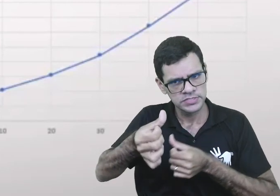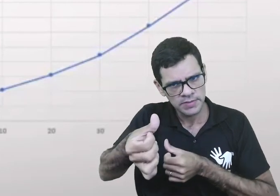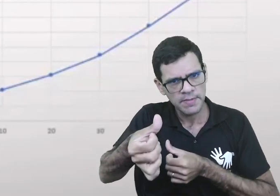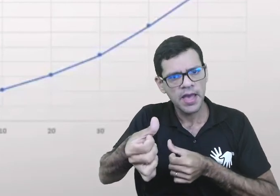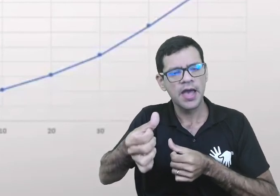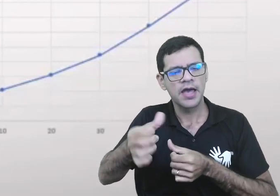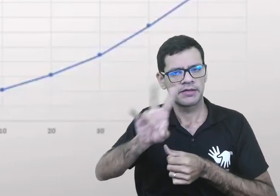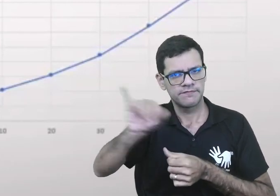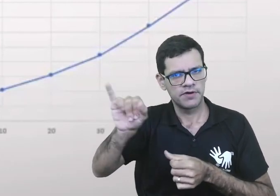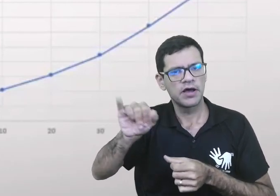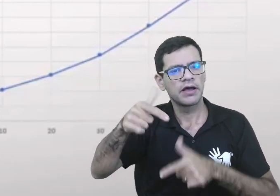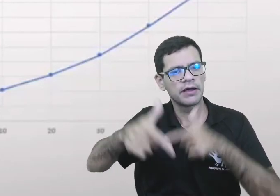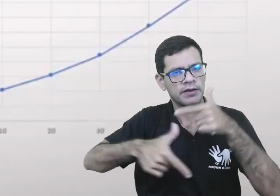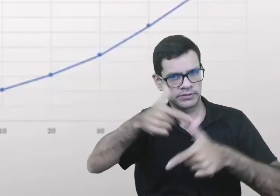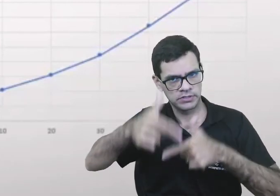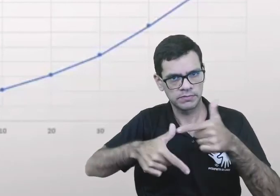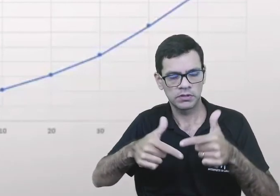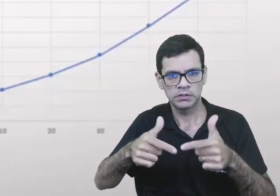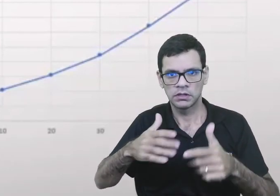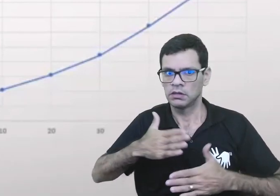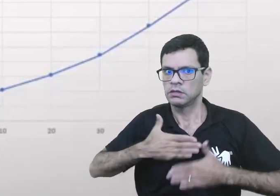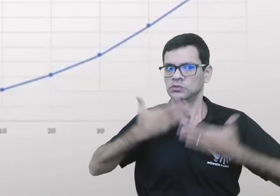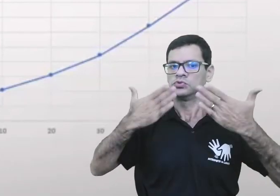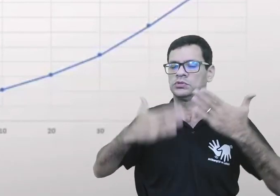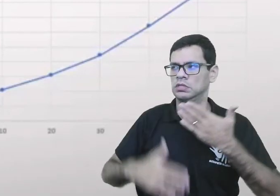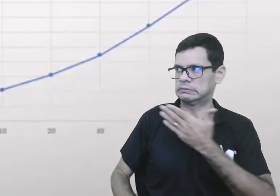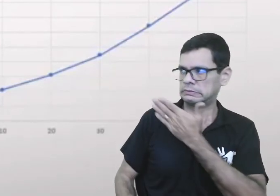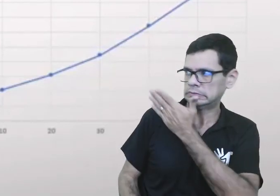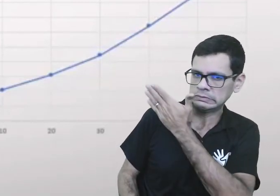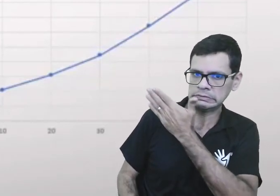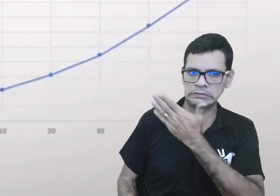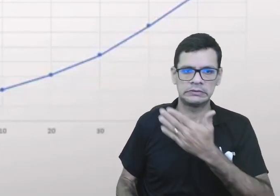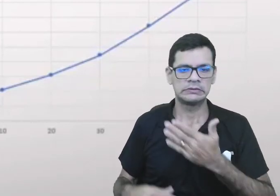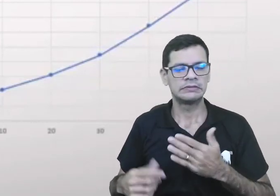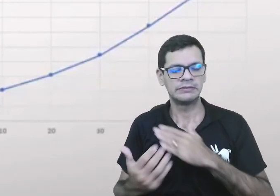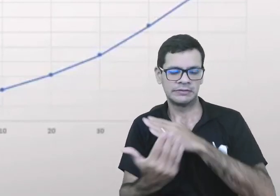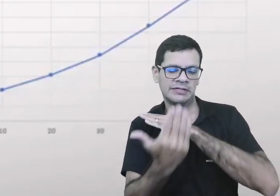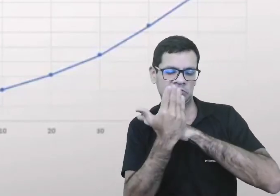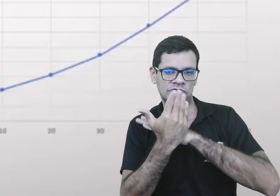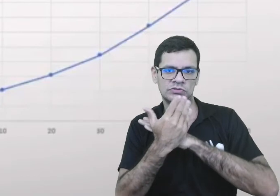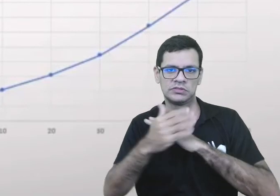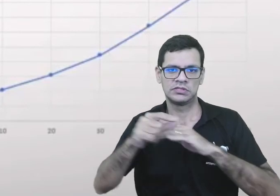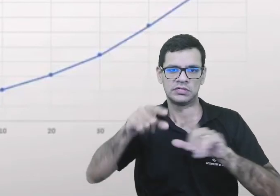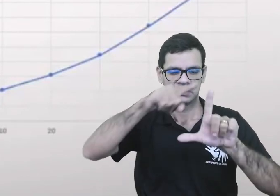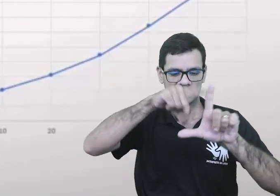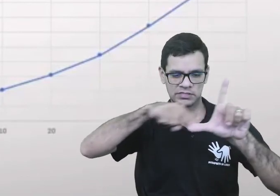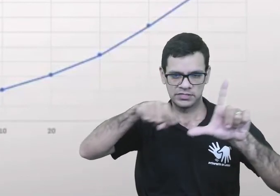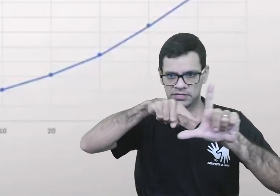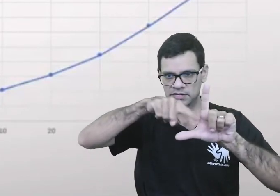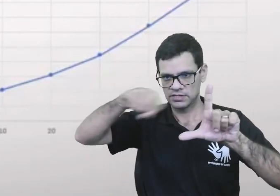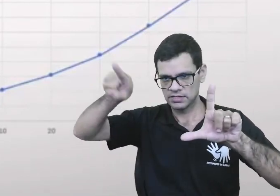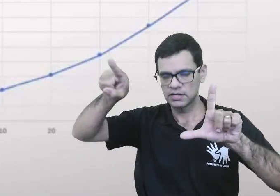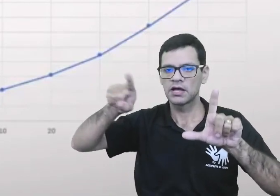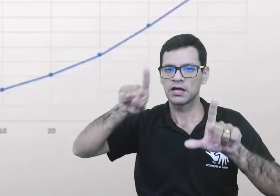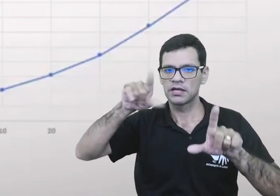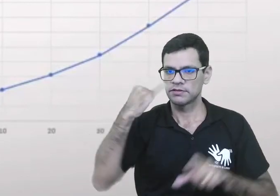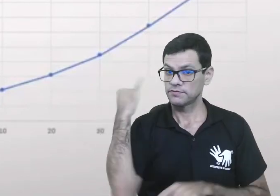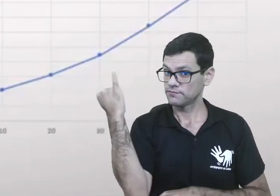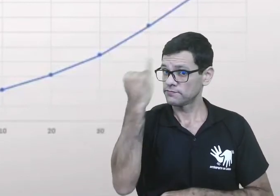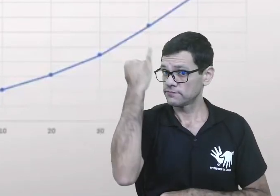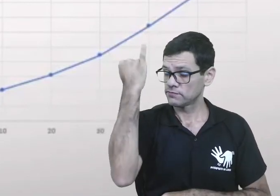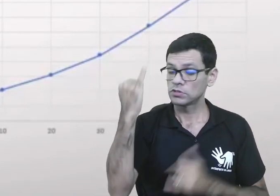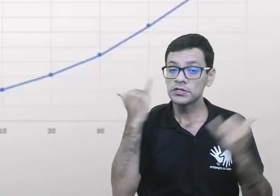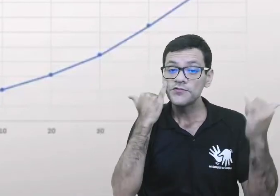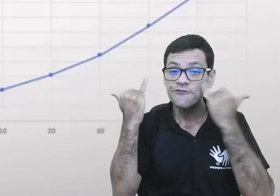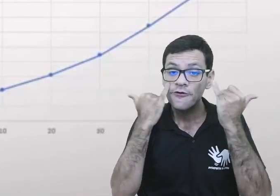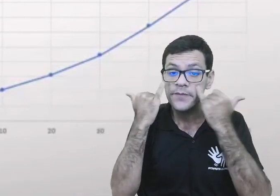módulo. Então, não fiquem assustados, eles são nossos amigos, tá? Eles nos trazem informações bem importantes e a gente vai